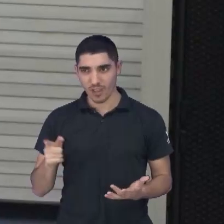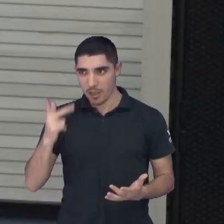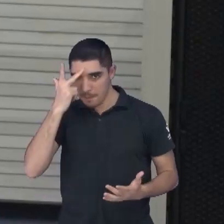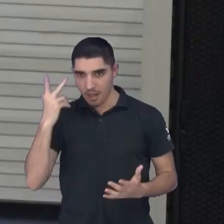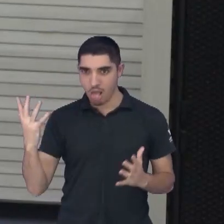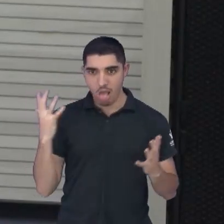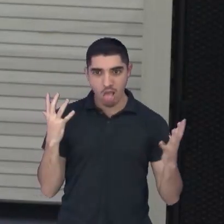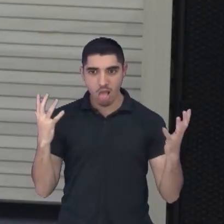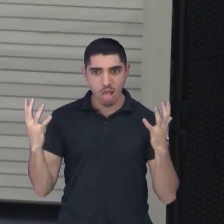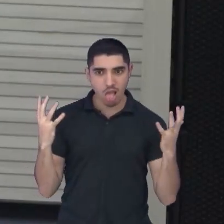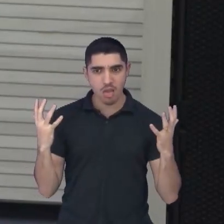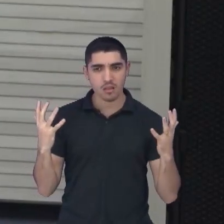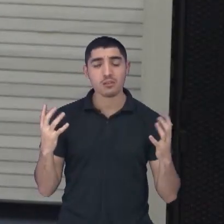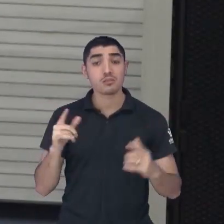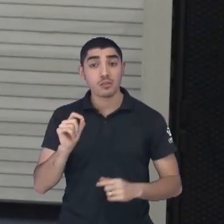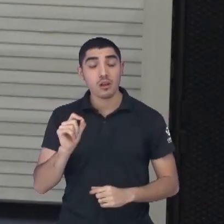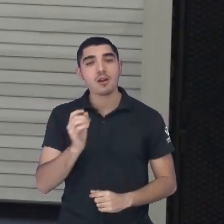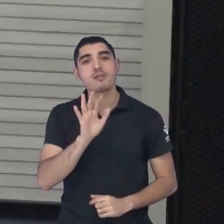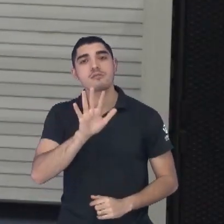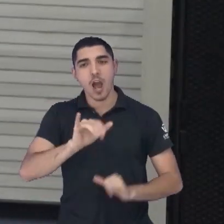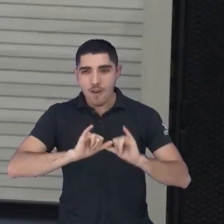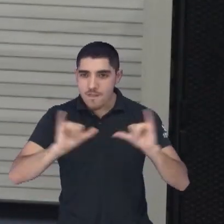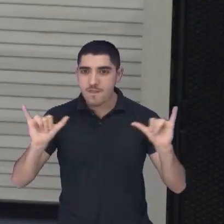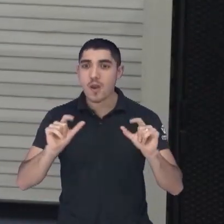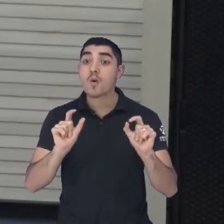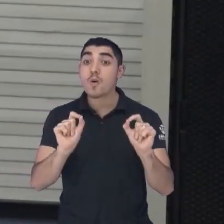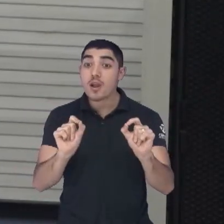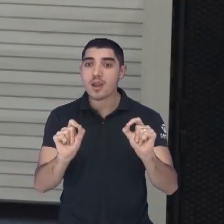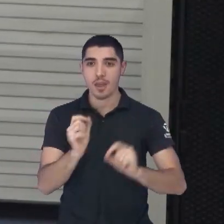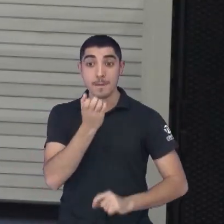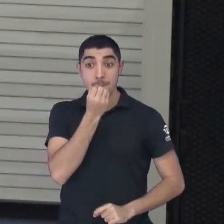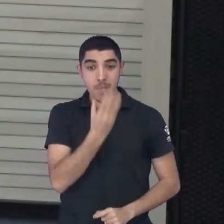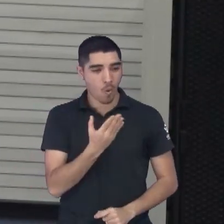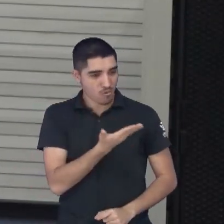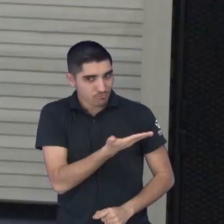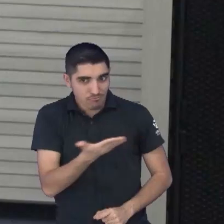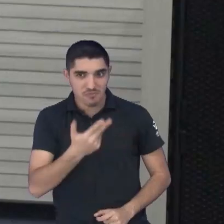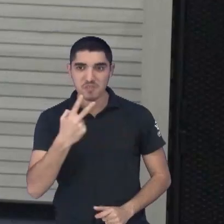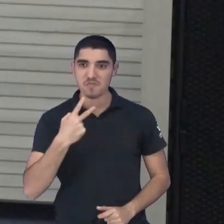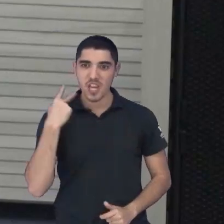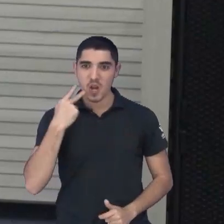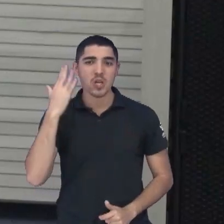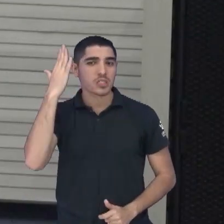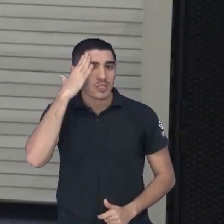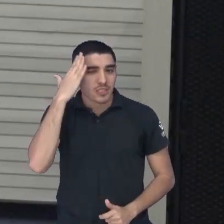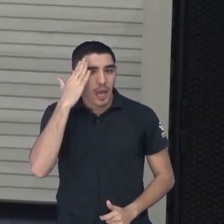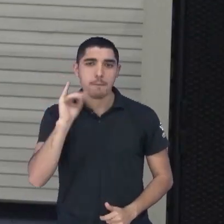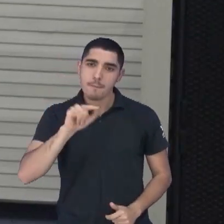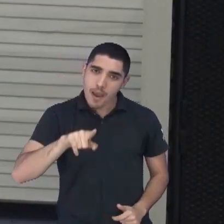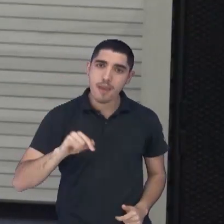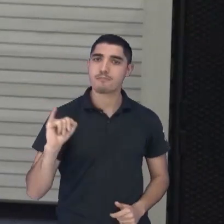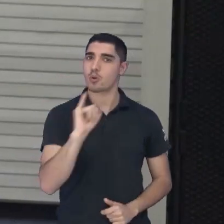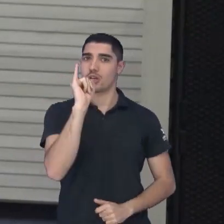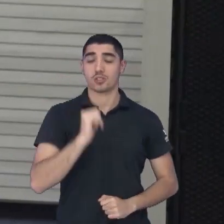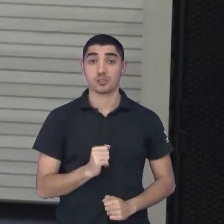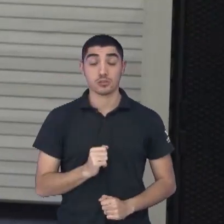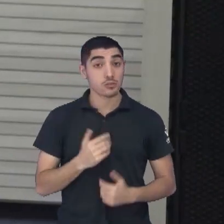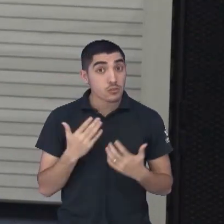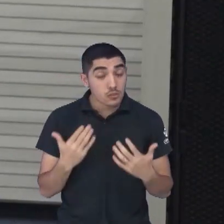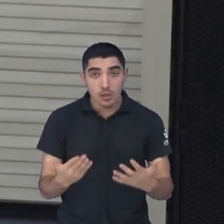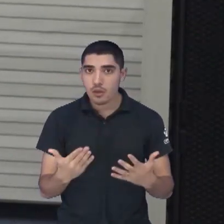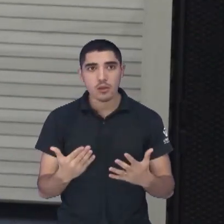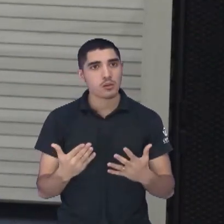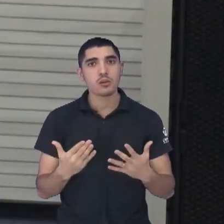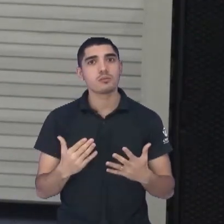aos vereadores, que bom que os vereadores aqui sabem o que é melhor, porque é muito